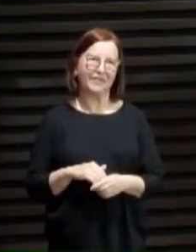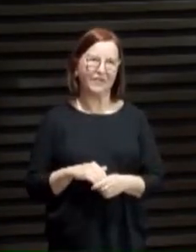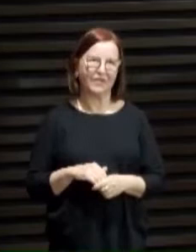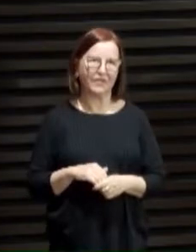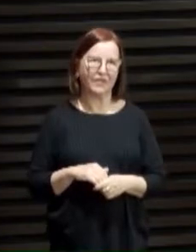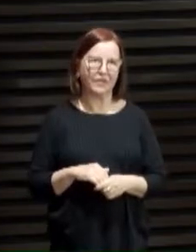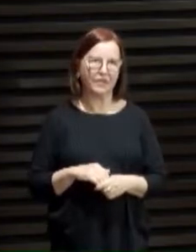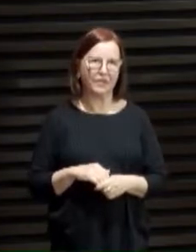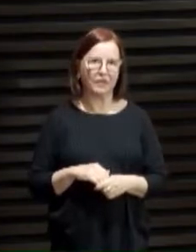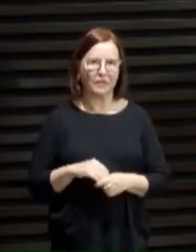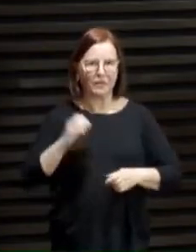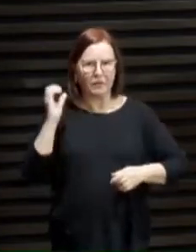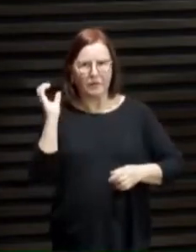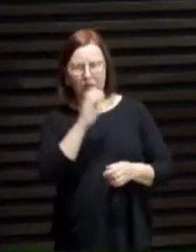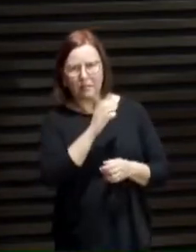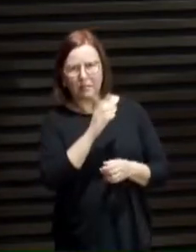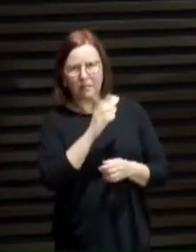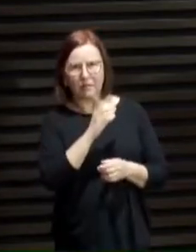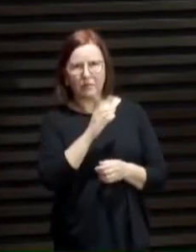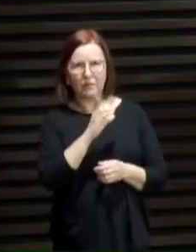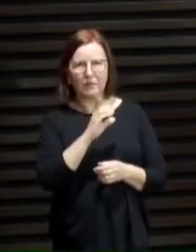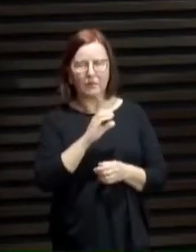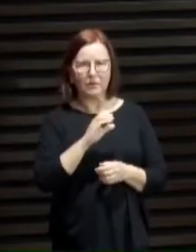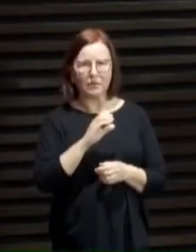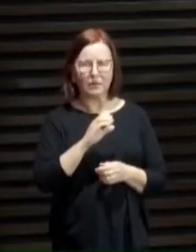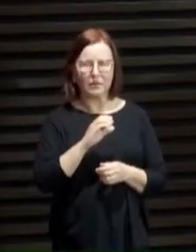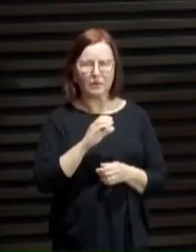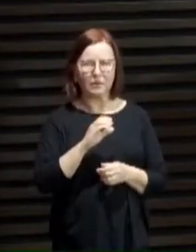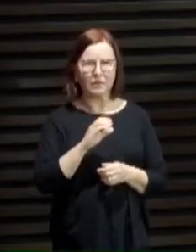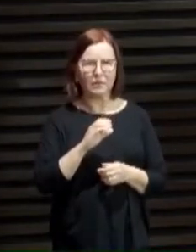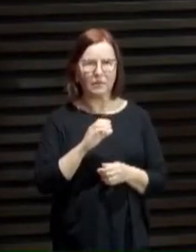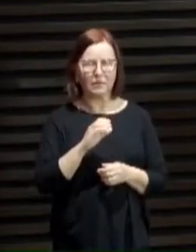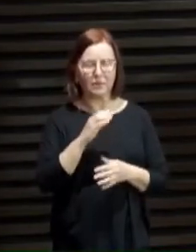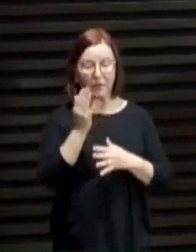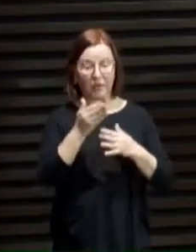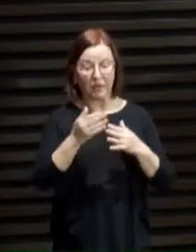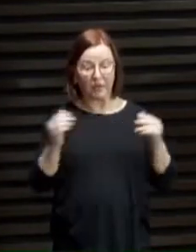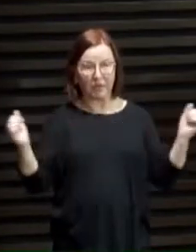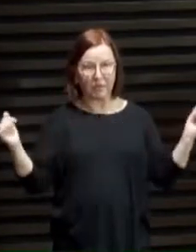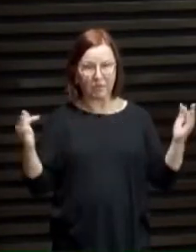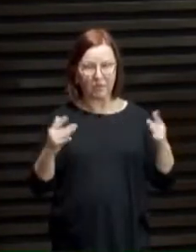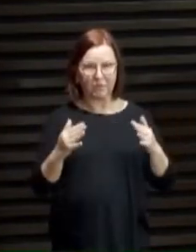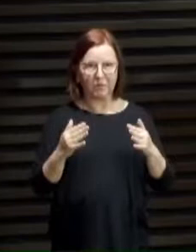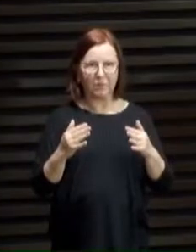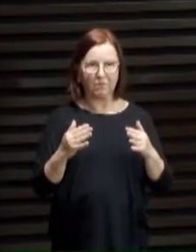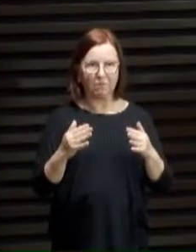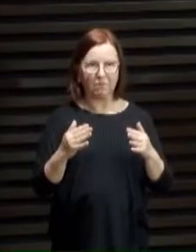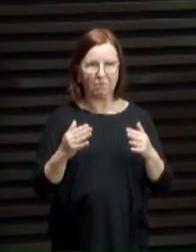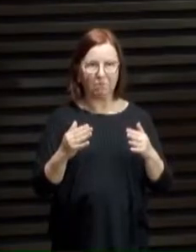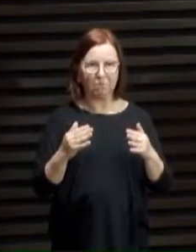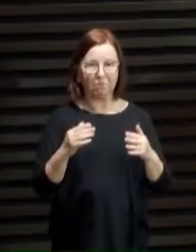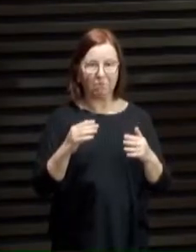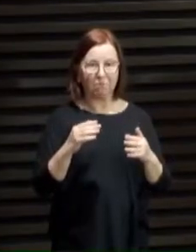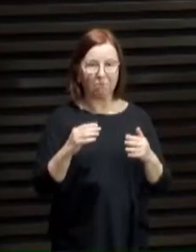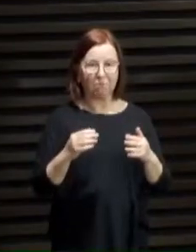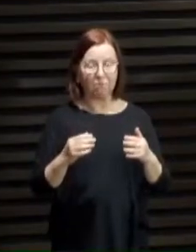Quando de repente, de dentro da multidão, saem os discípulos.